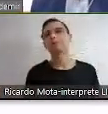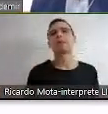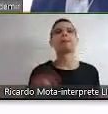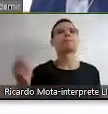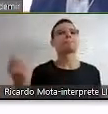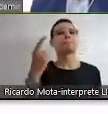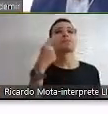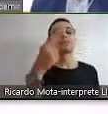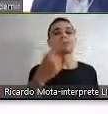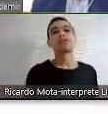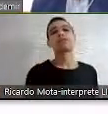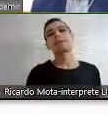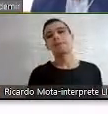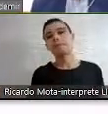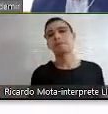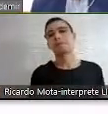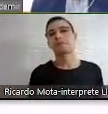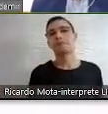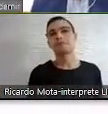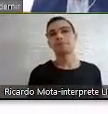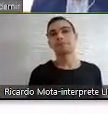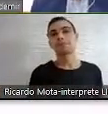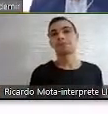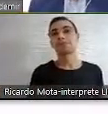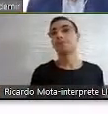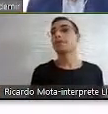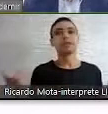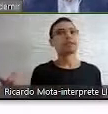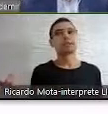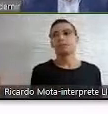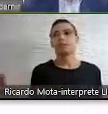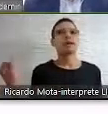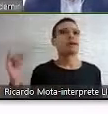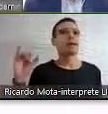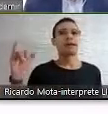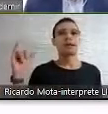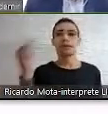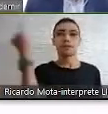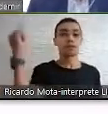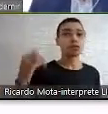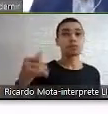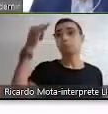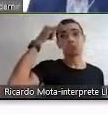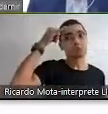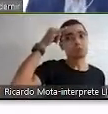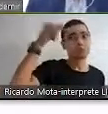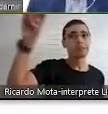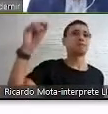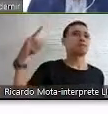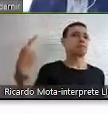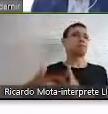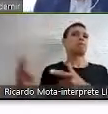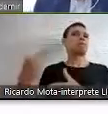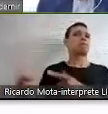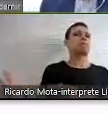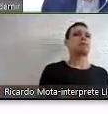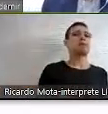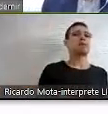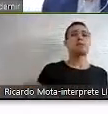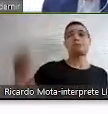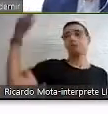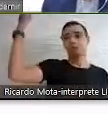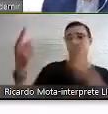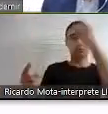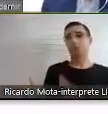Que é um sistema imprescindível para nós tenhamos aí o AVCB da nossa edificação, que é o auto de vistoria do Corpo de